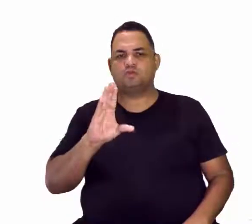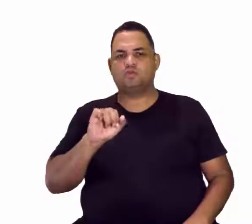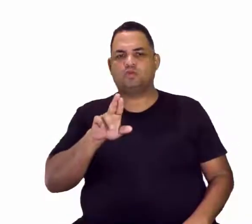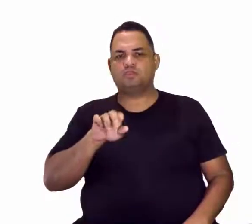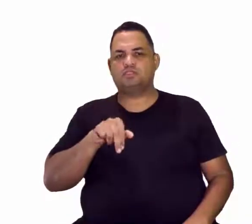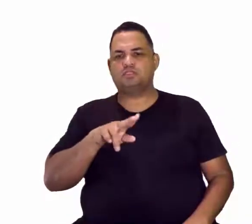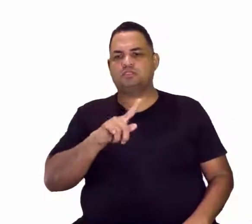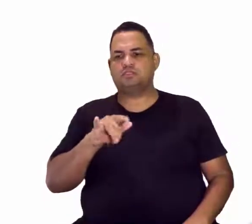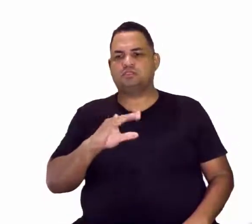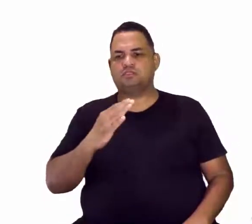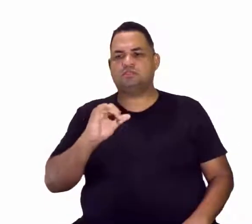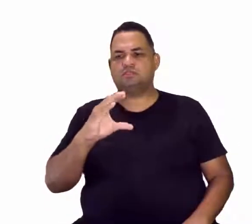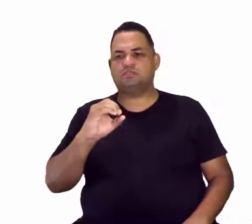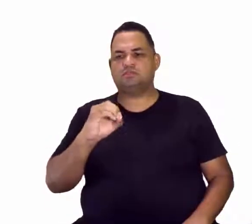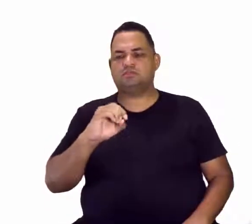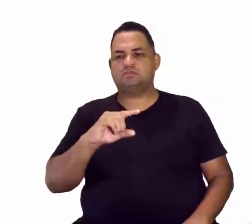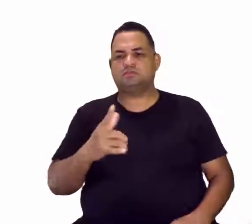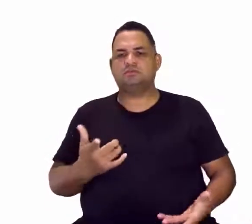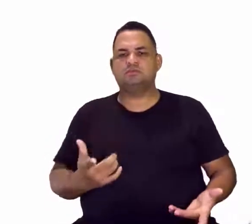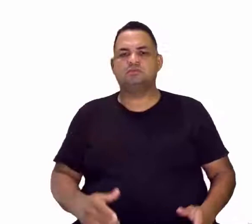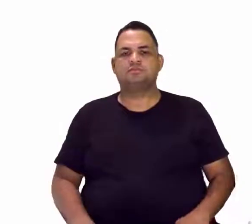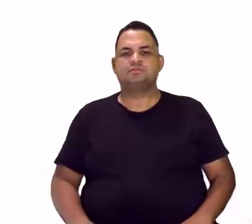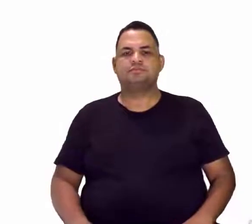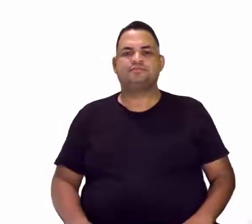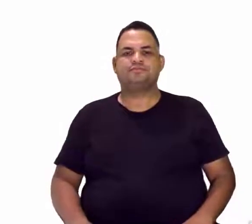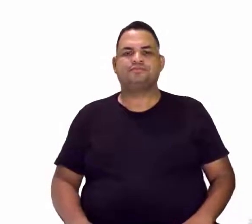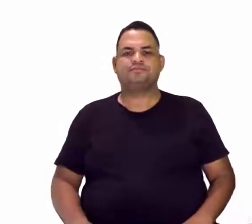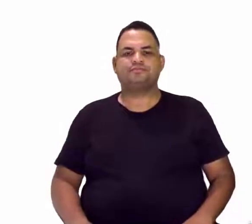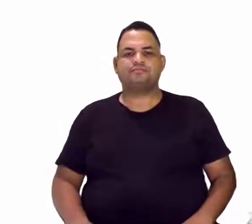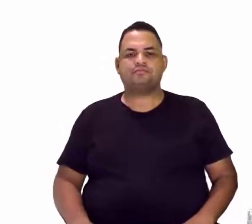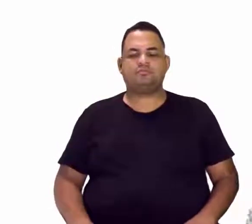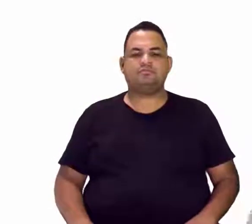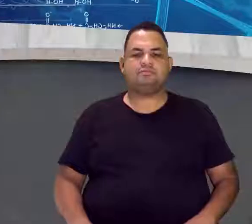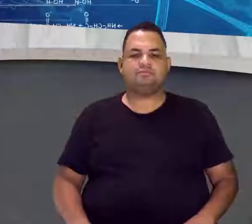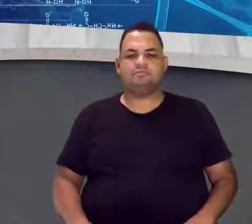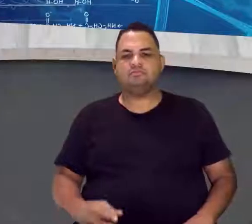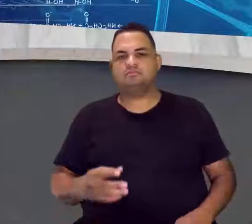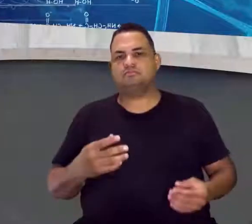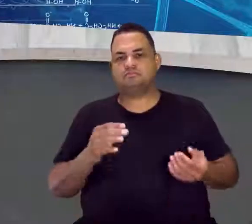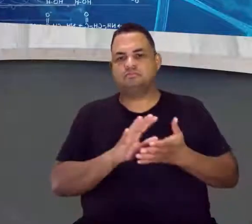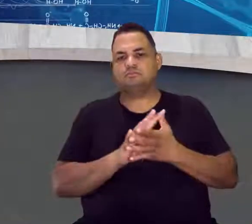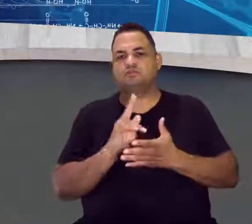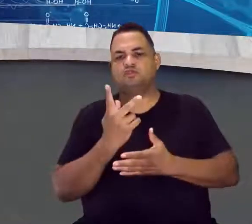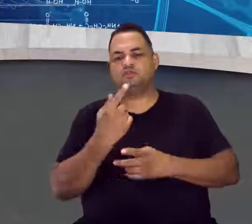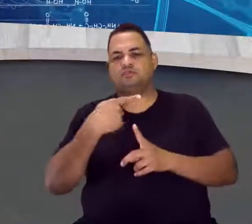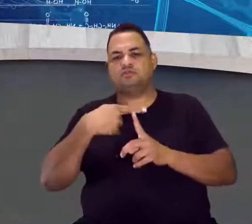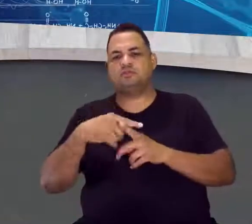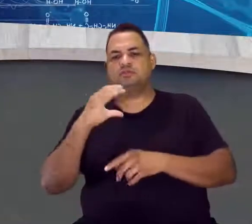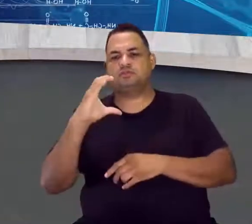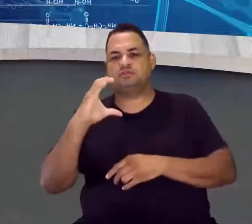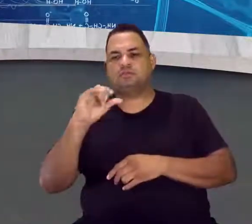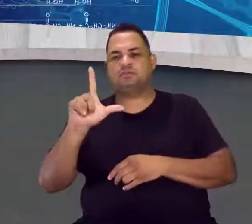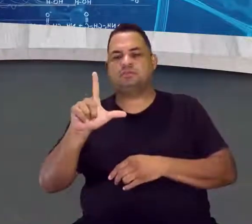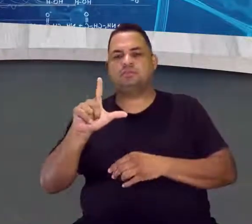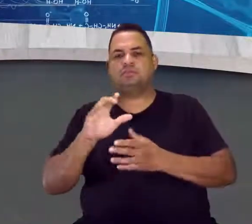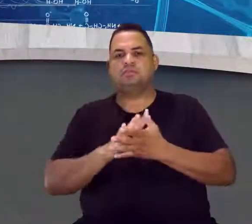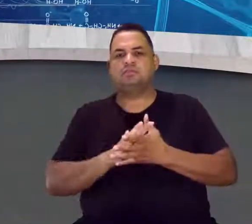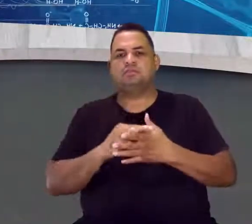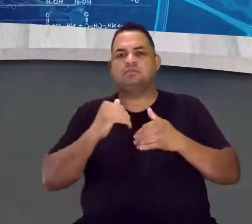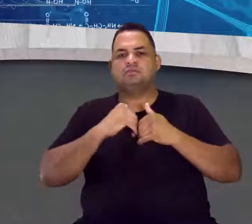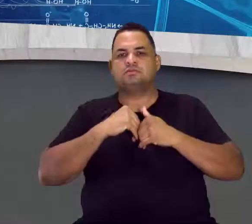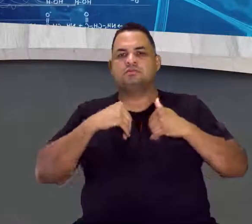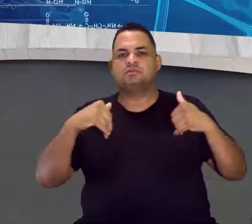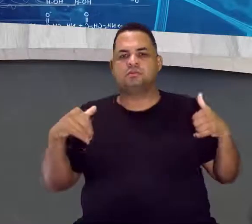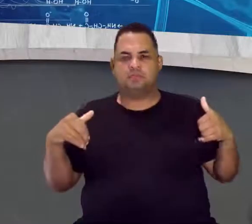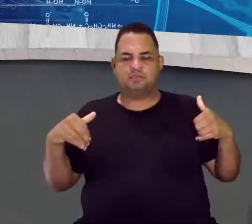aconteceu, então, nessa ionização que ocorreu aí entre o hidrogênio e o cloro? Eles se